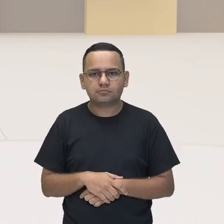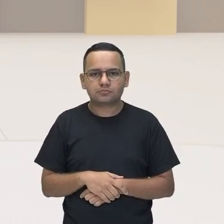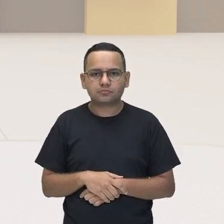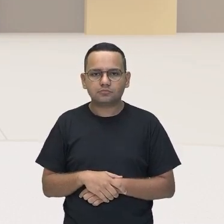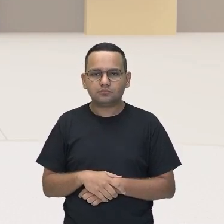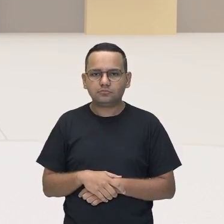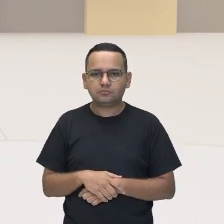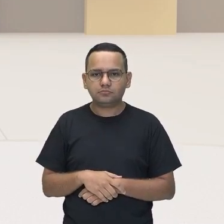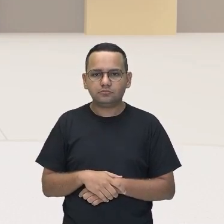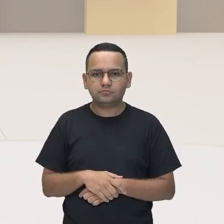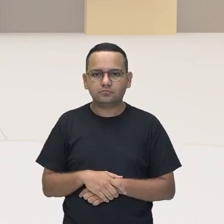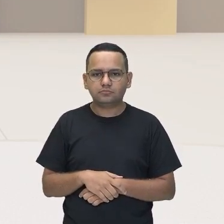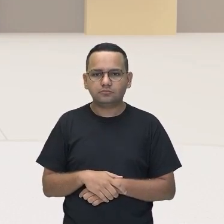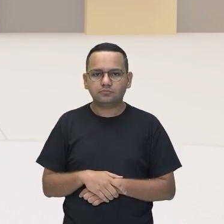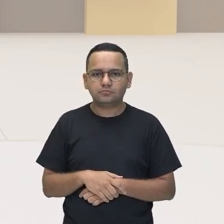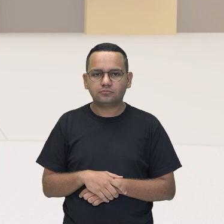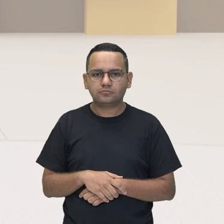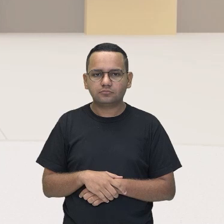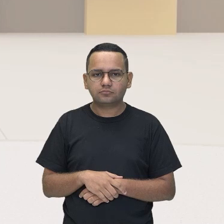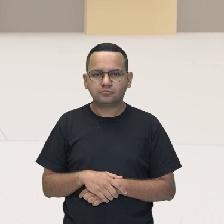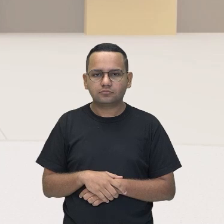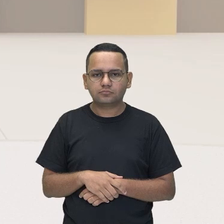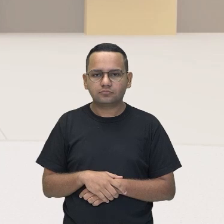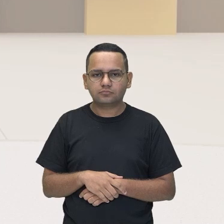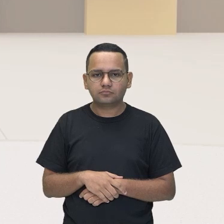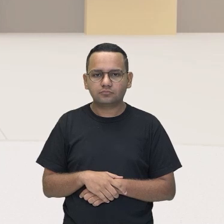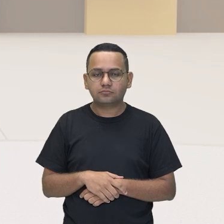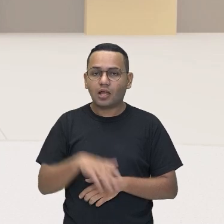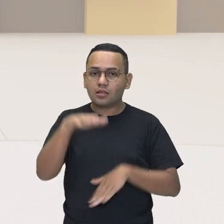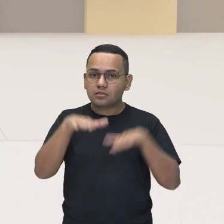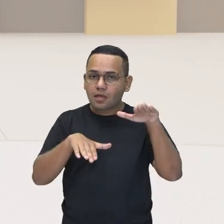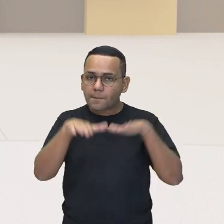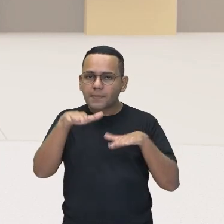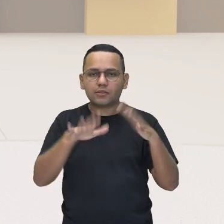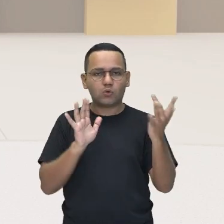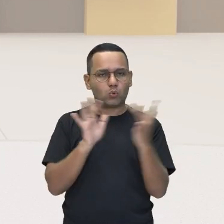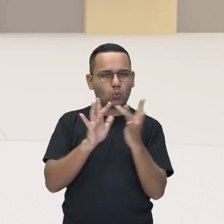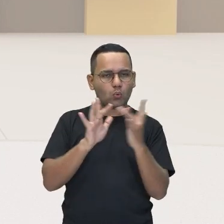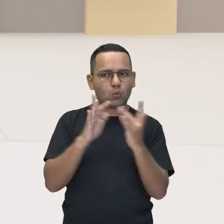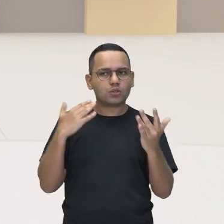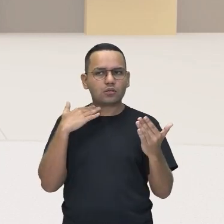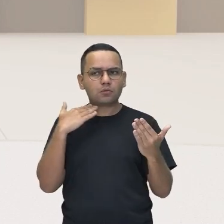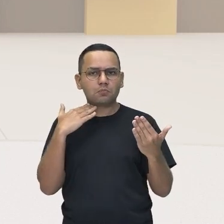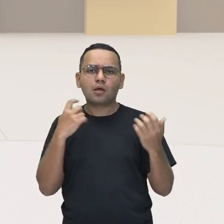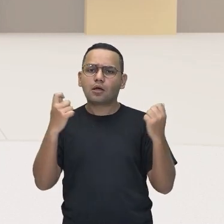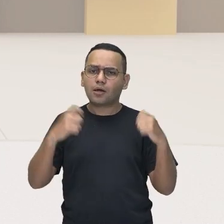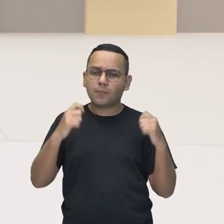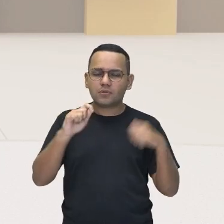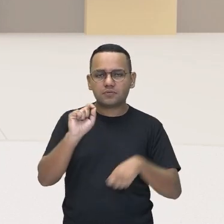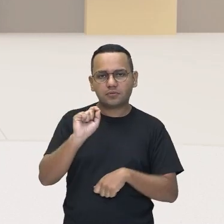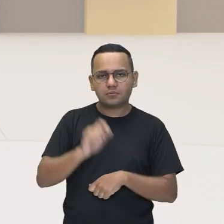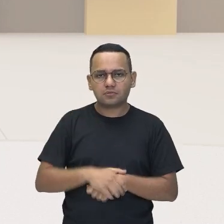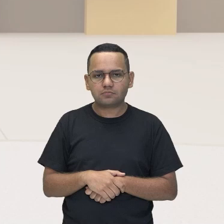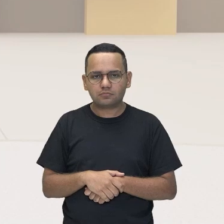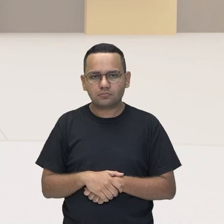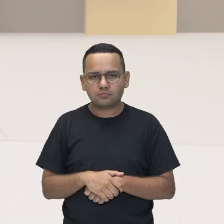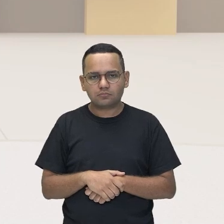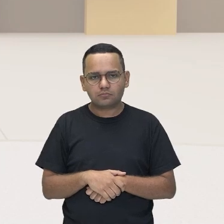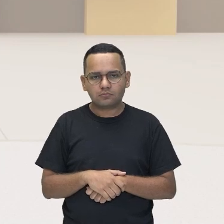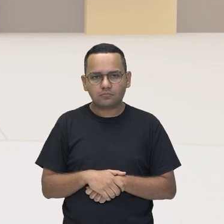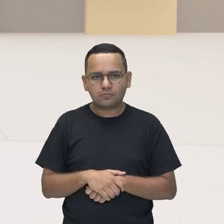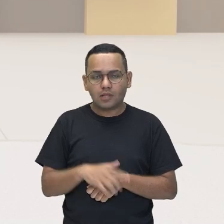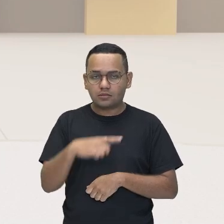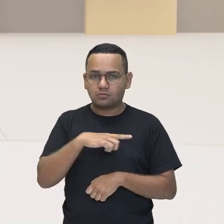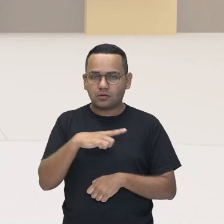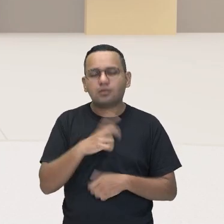né, o relacionamento dele com o seu banco, ele pode ter a opção de um crédito pessoal, né? Dependendo